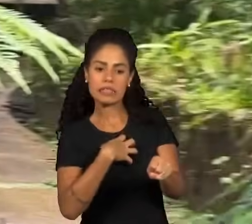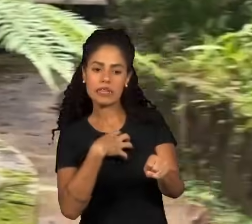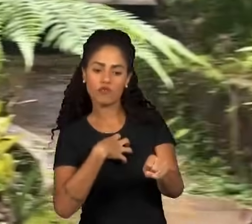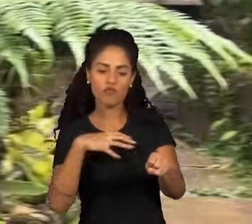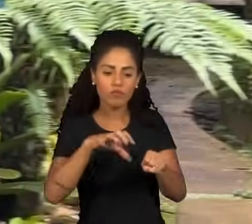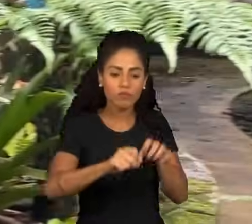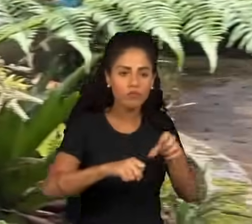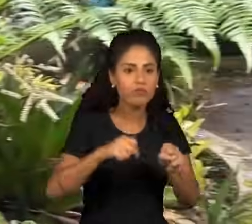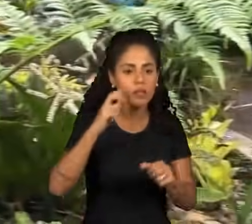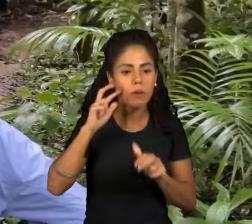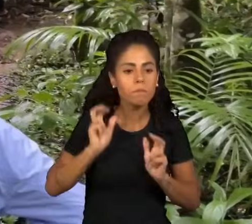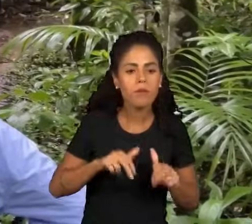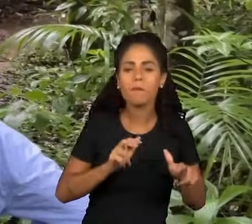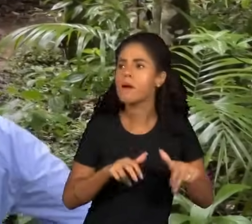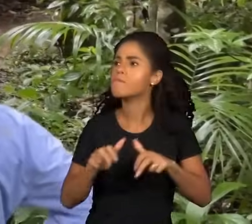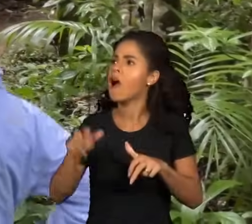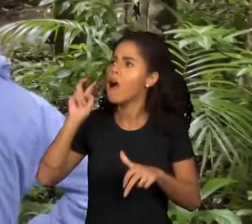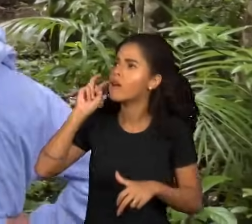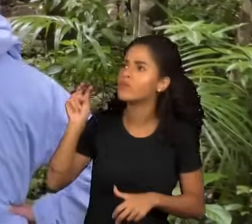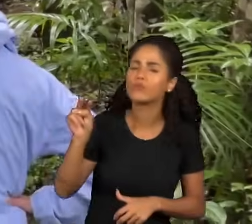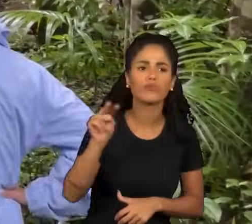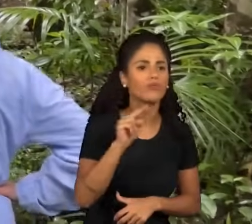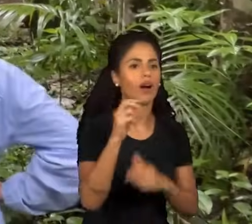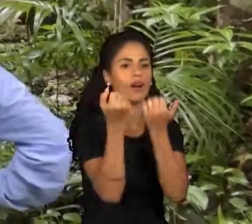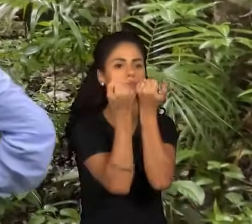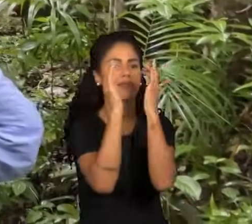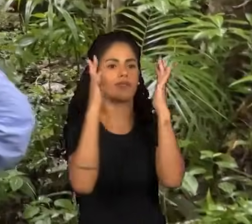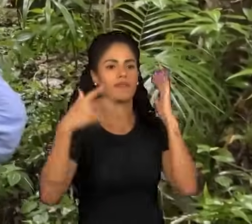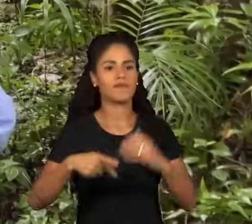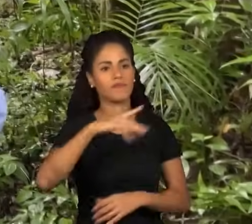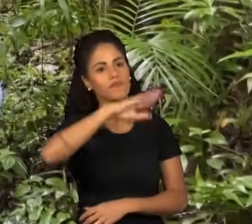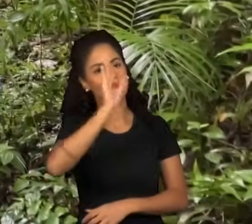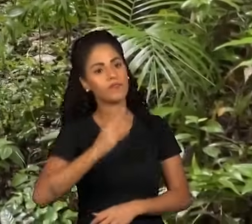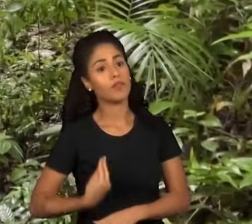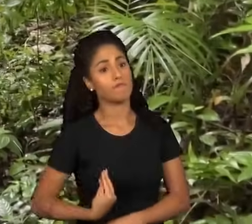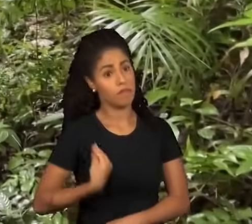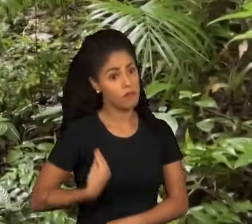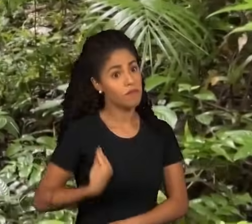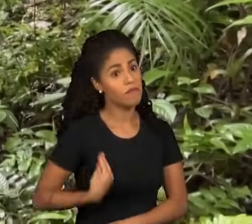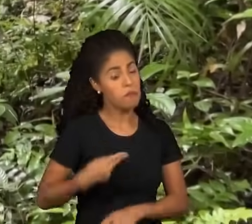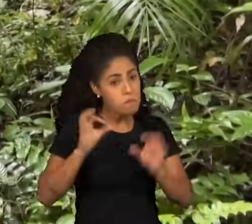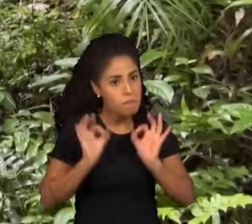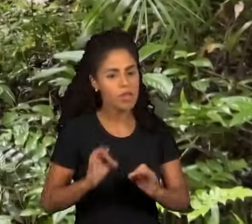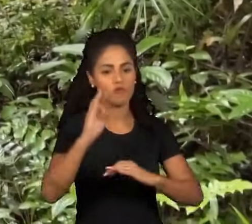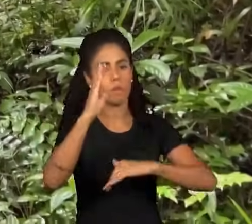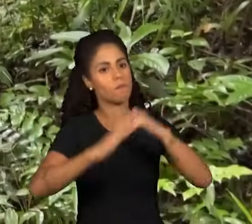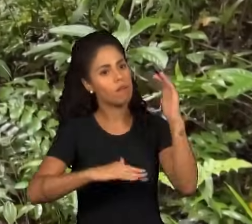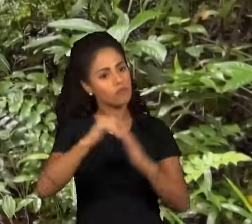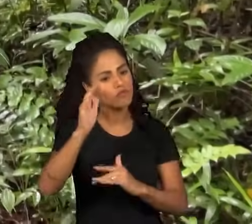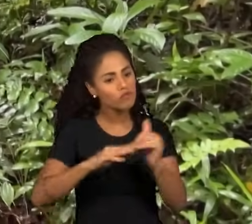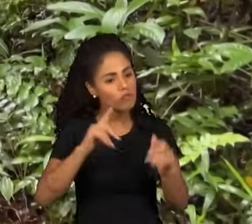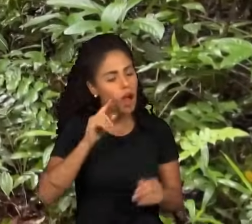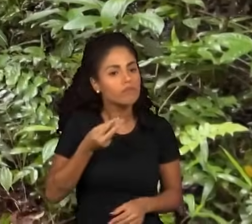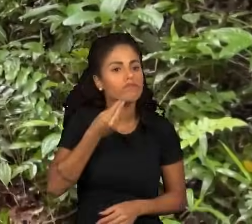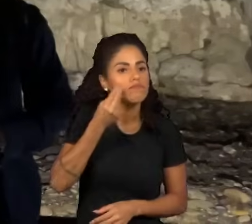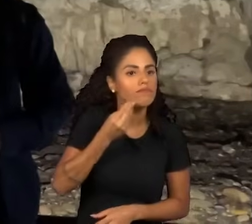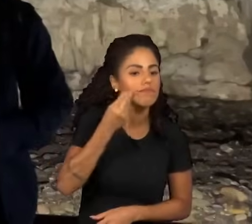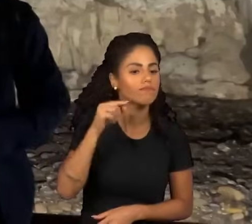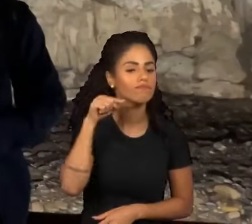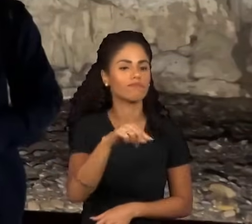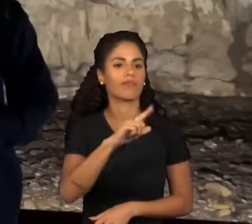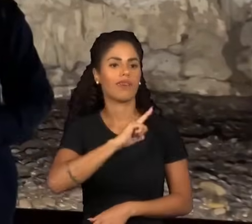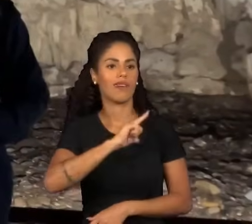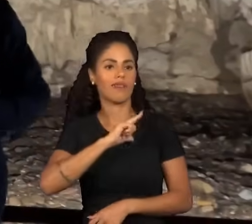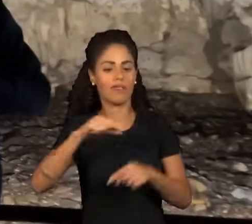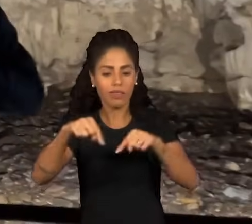florestas, pelos ambientes naturais do Brasil, para que a gente possa viver na prática aquilo que a gente tem conversado na nossa